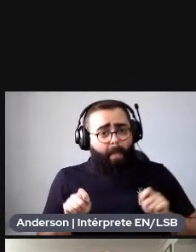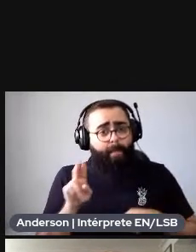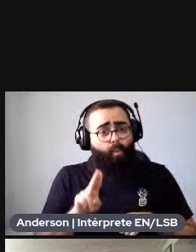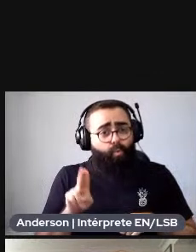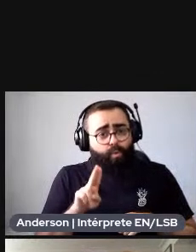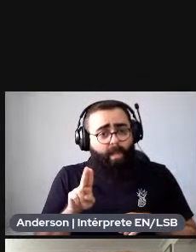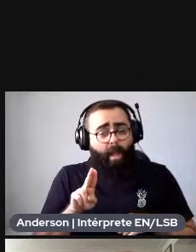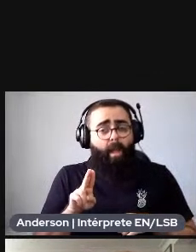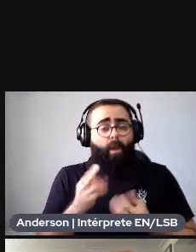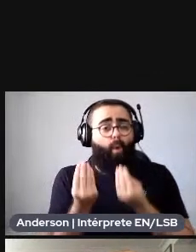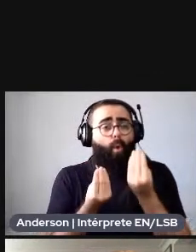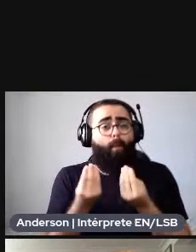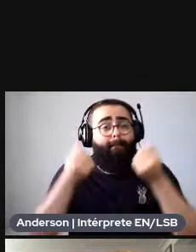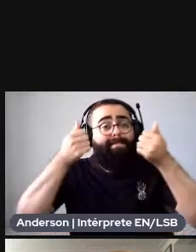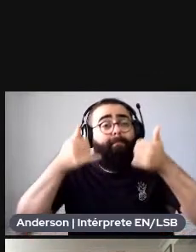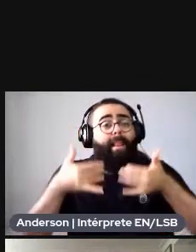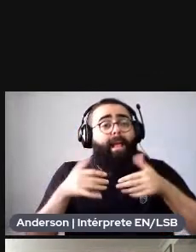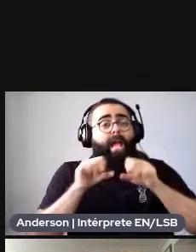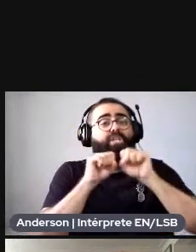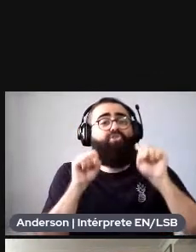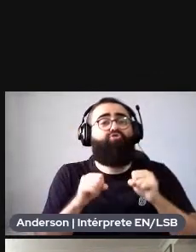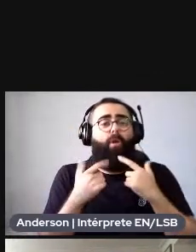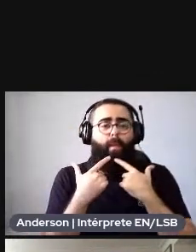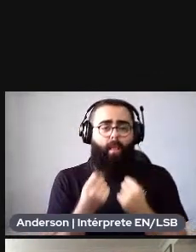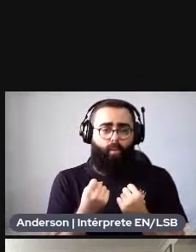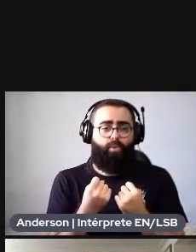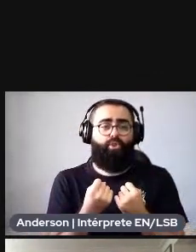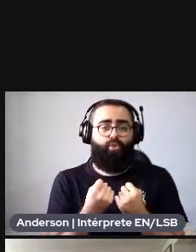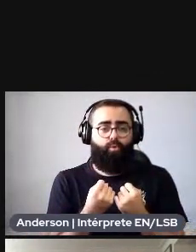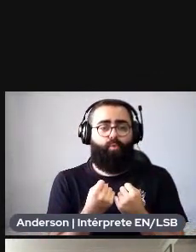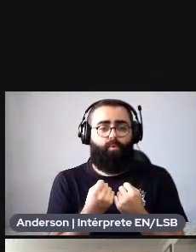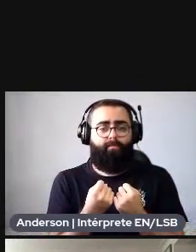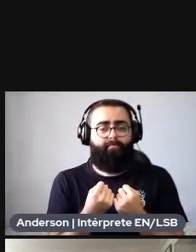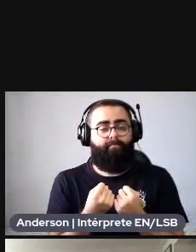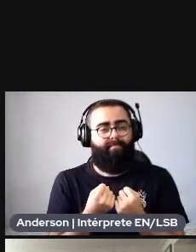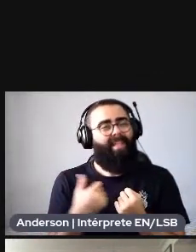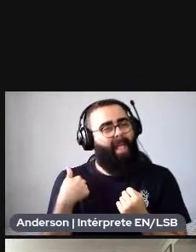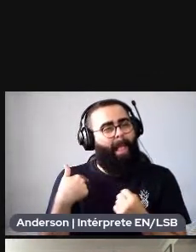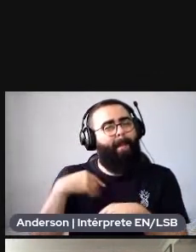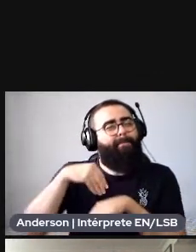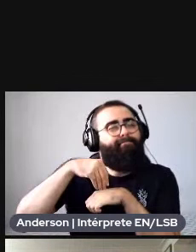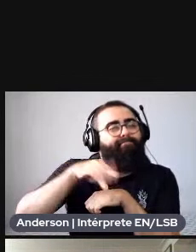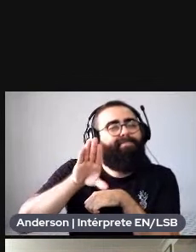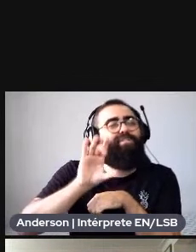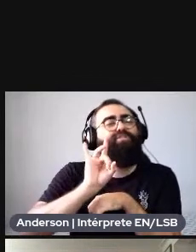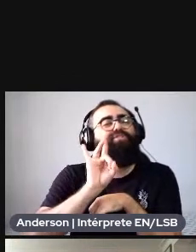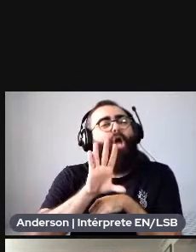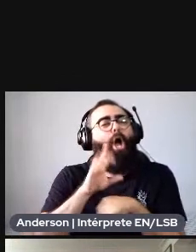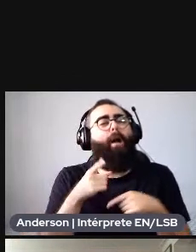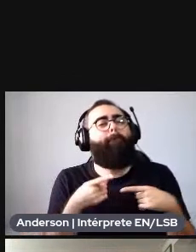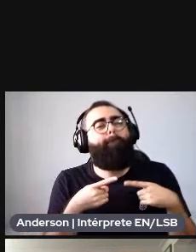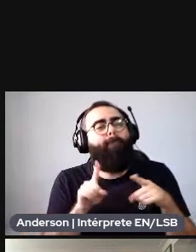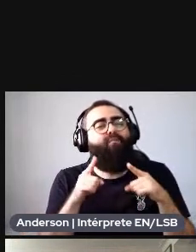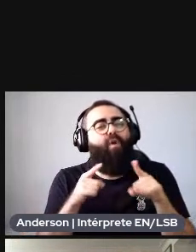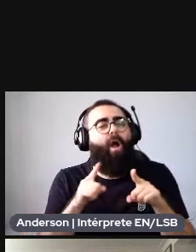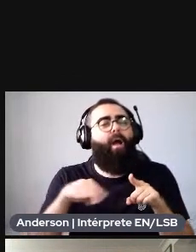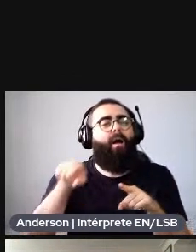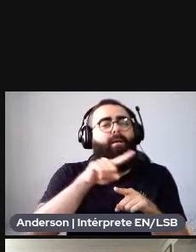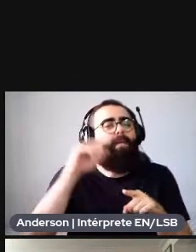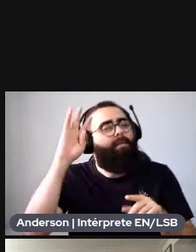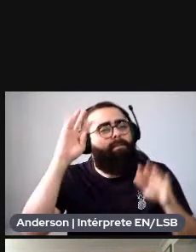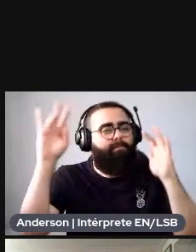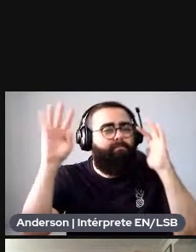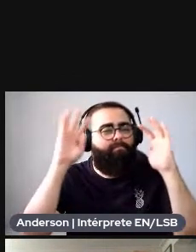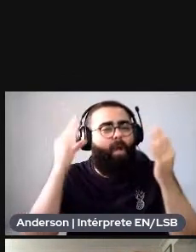trago-vos esta citação que me parece importante para a problematização teórica daquilo com que estamos a lidar, esta citação